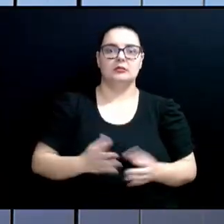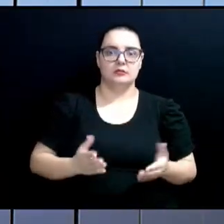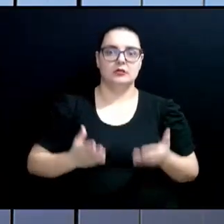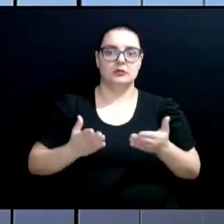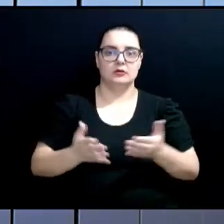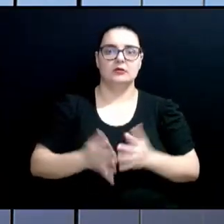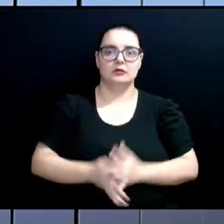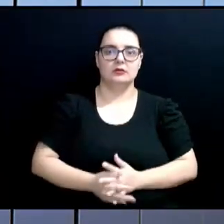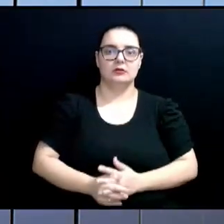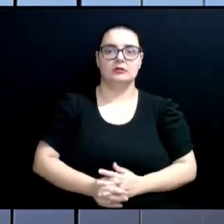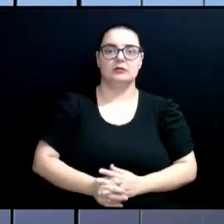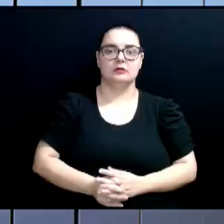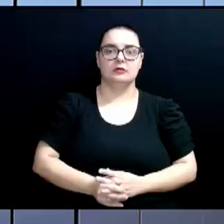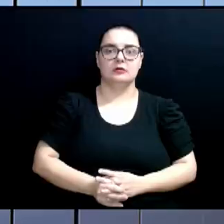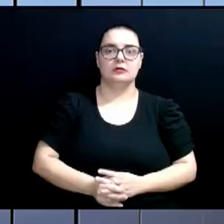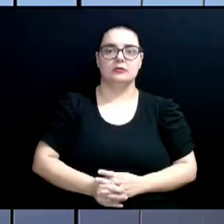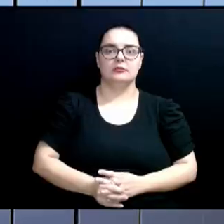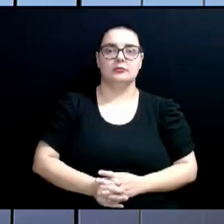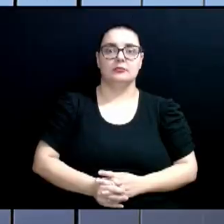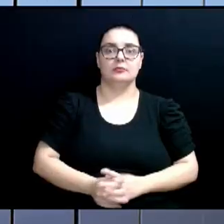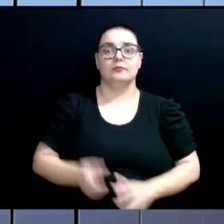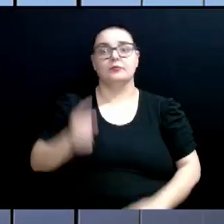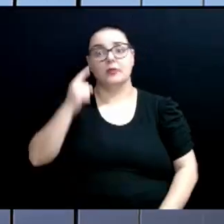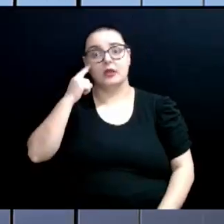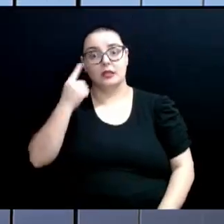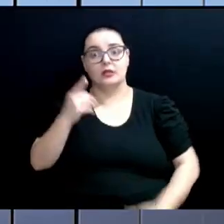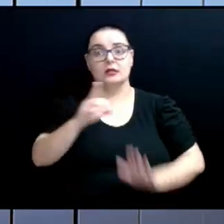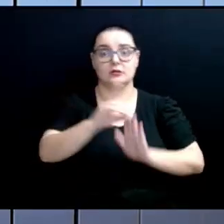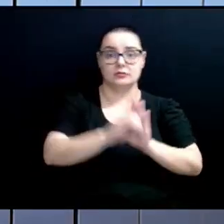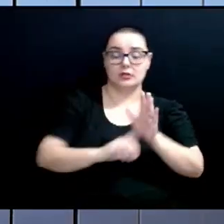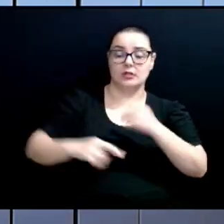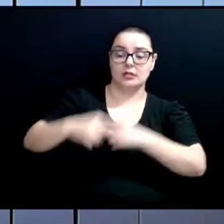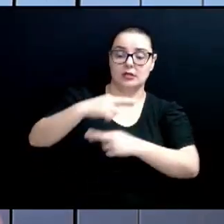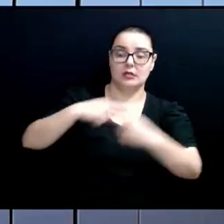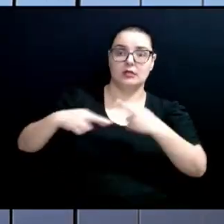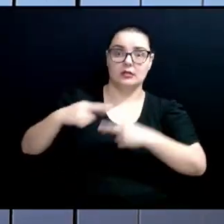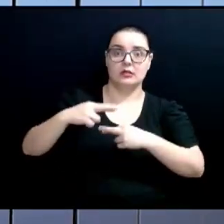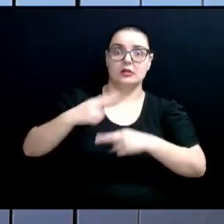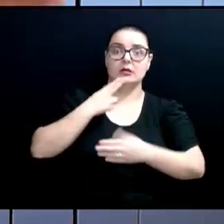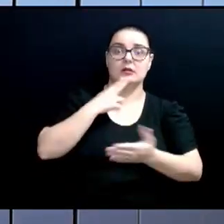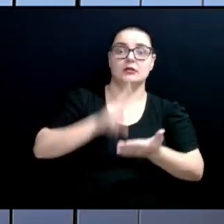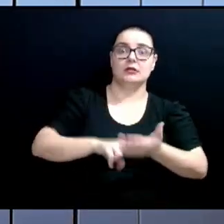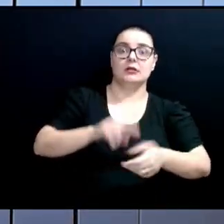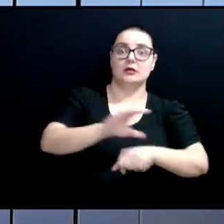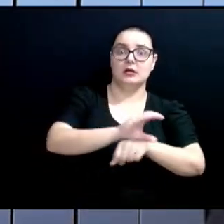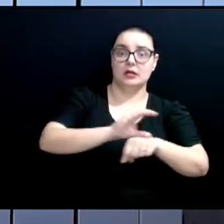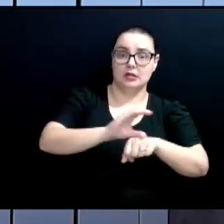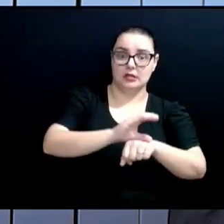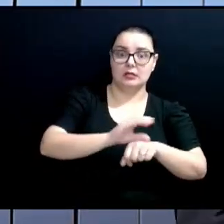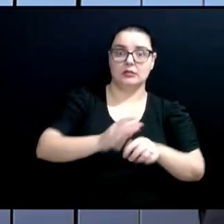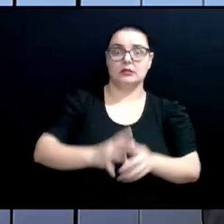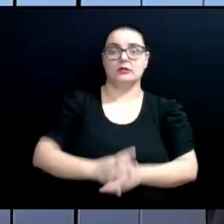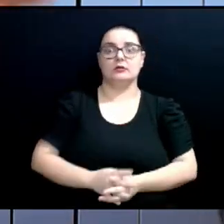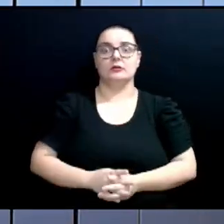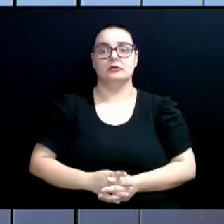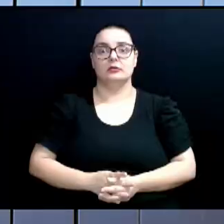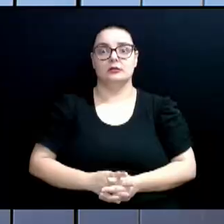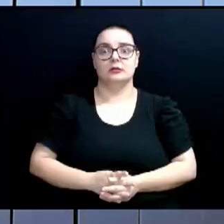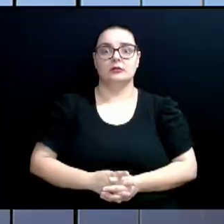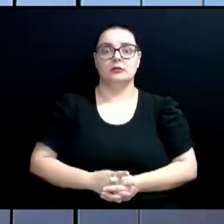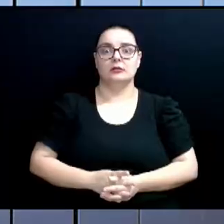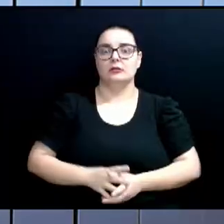A ideia do direito ele está ligado à ideia da Carta Constitucional, que está sob todos